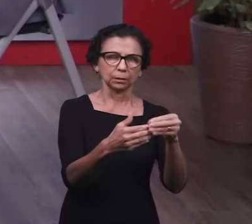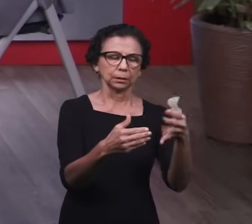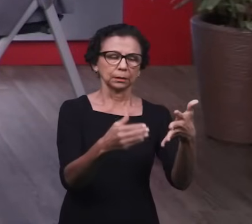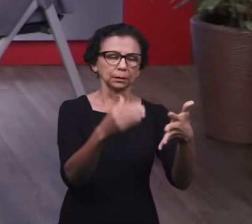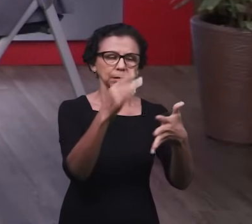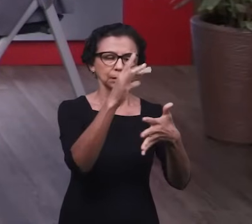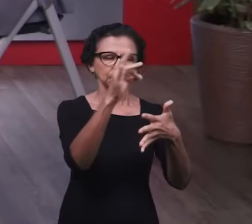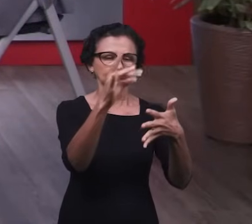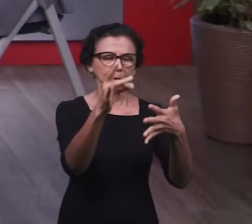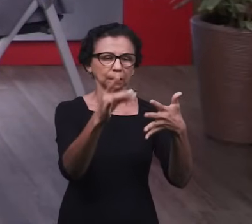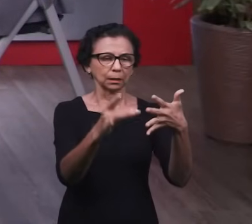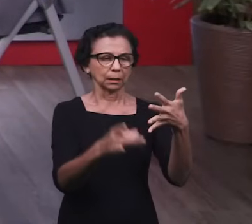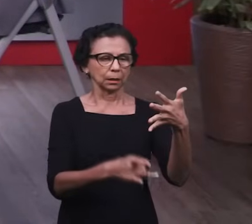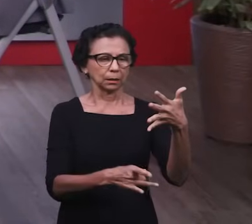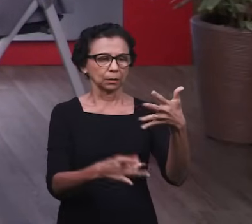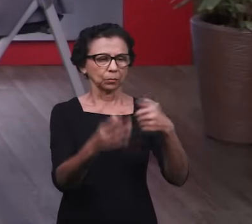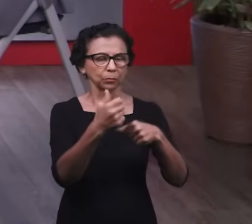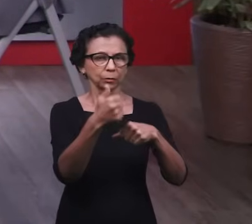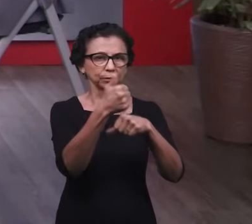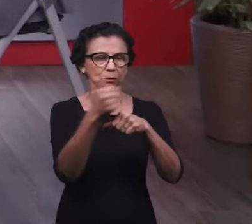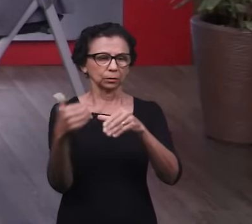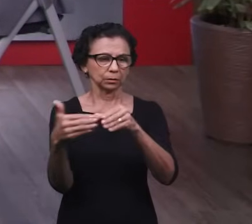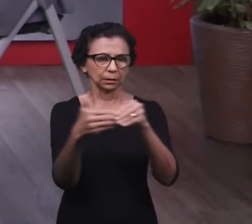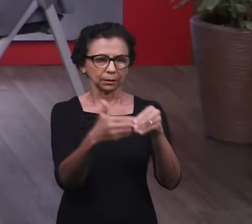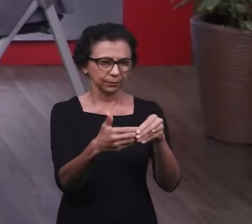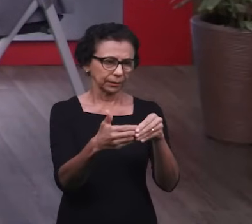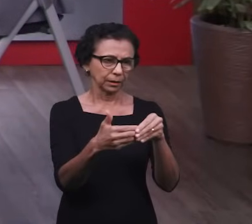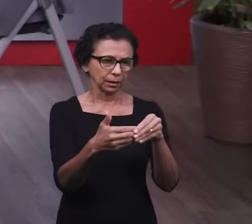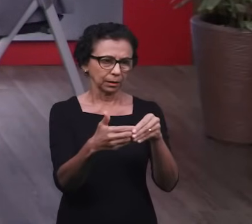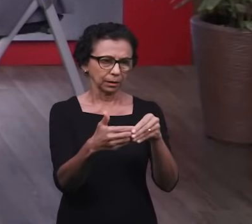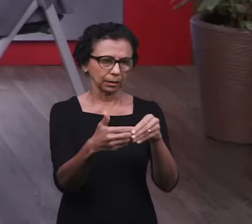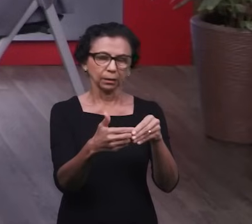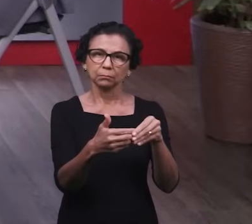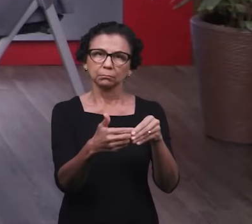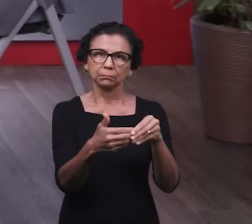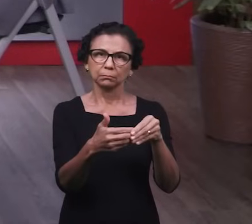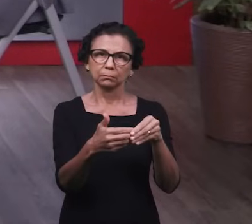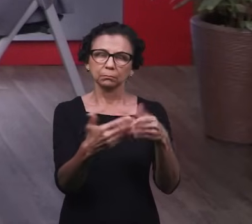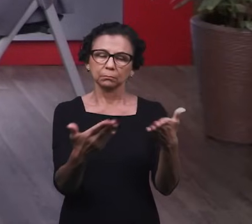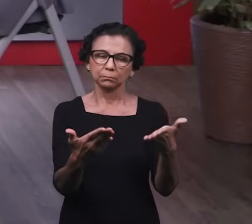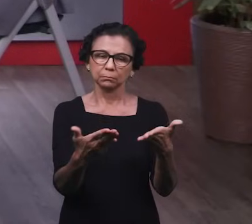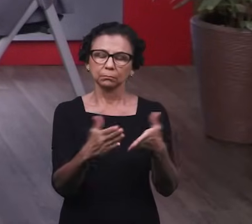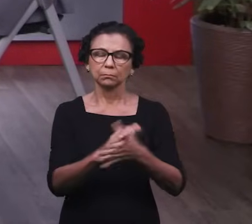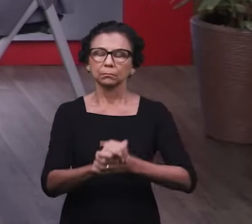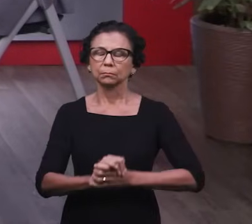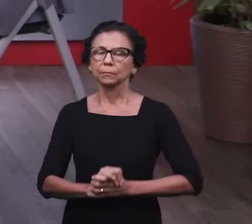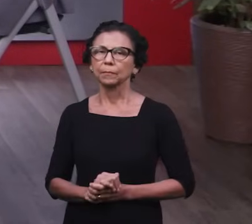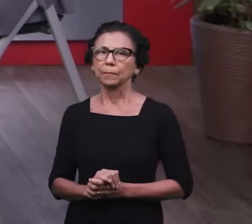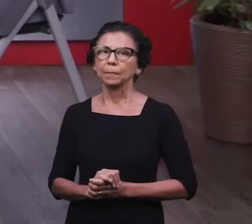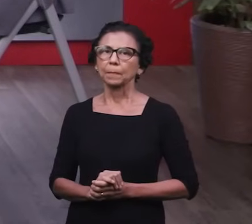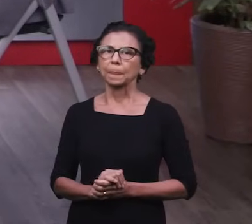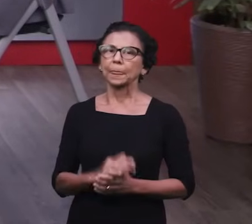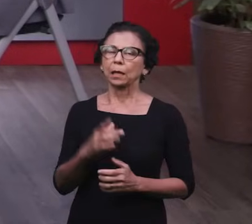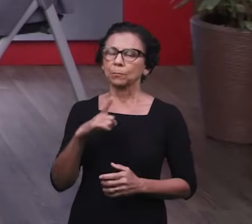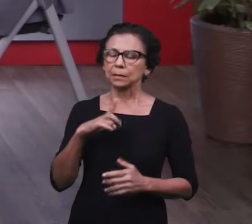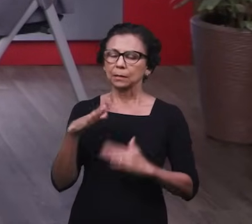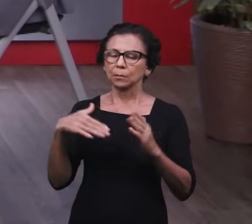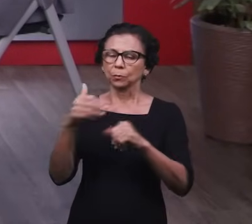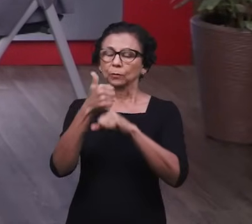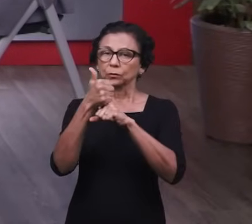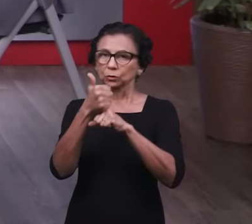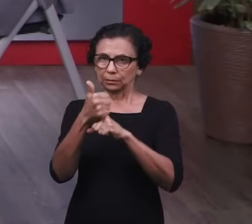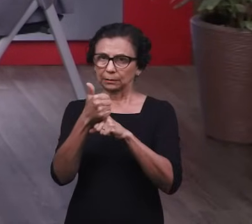de levar em terapia. Verdade. Mas você pode levar em todas as terapias do mundo. Se em casa não tiver um trabalho